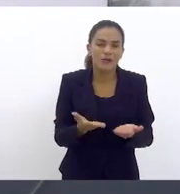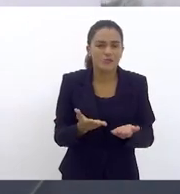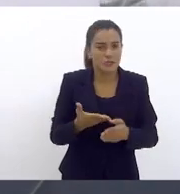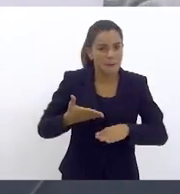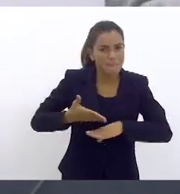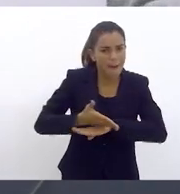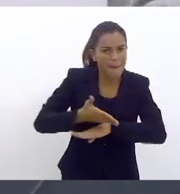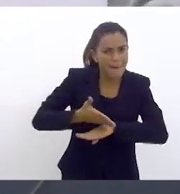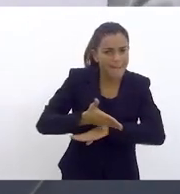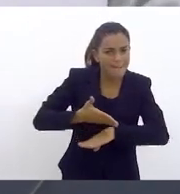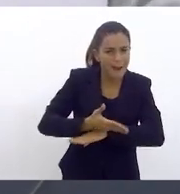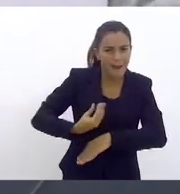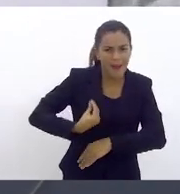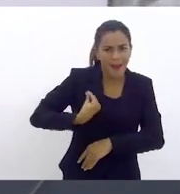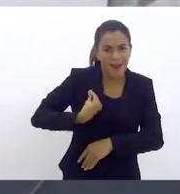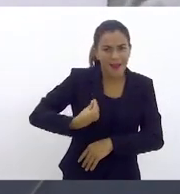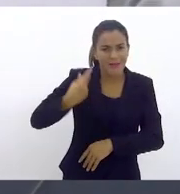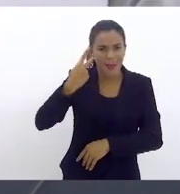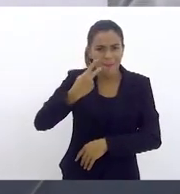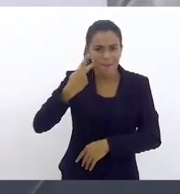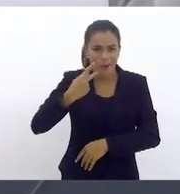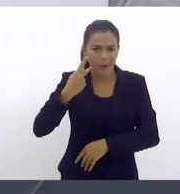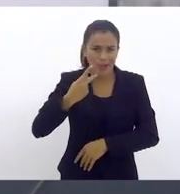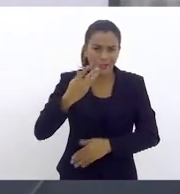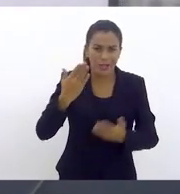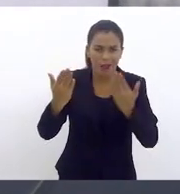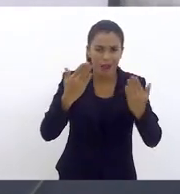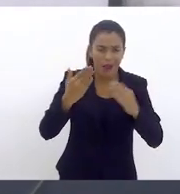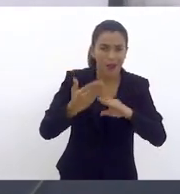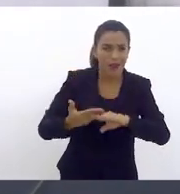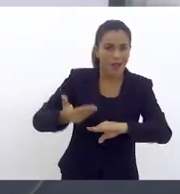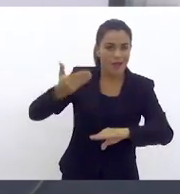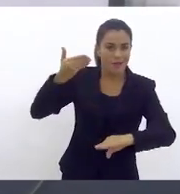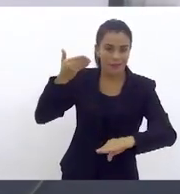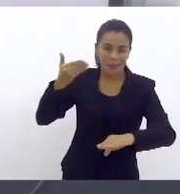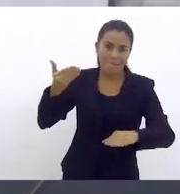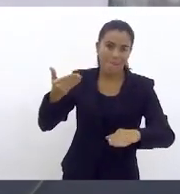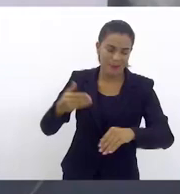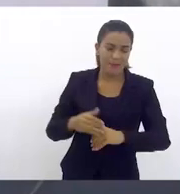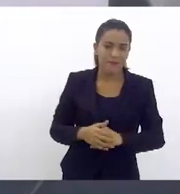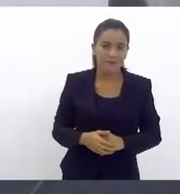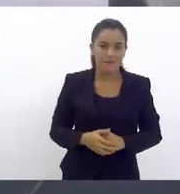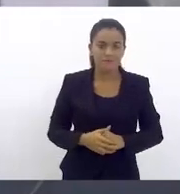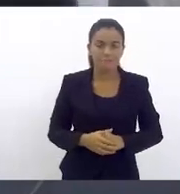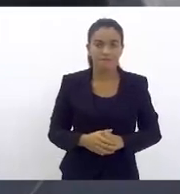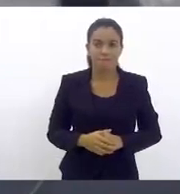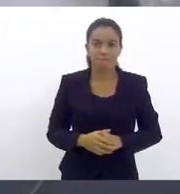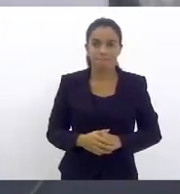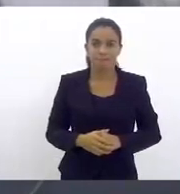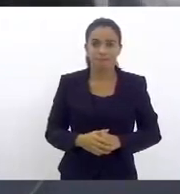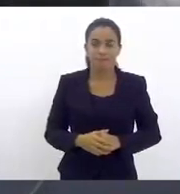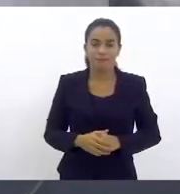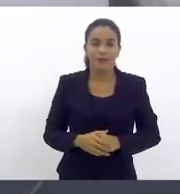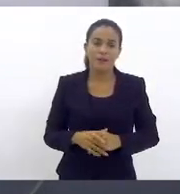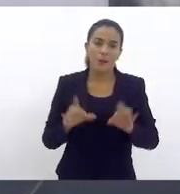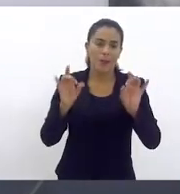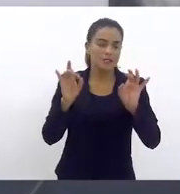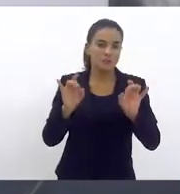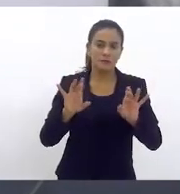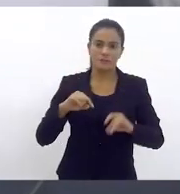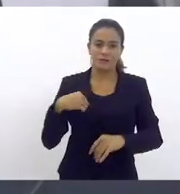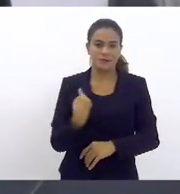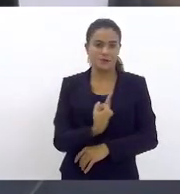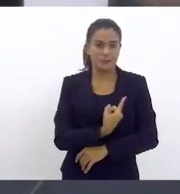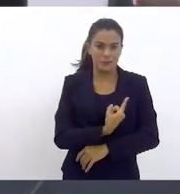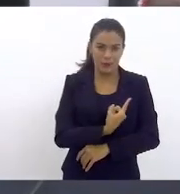participa muito mais da política do que antigamente então é muito especial para nós